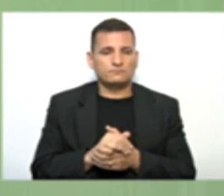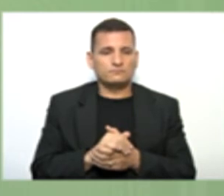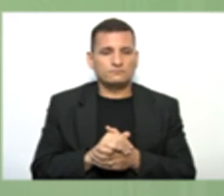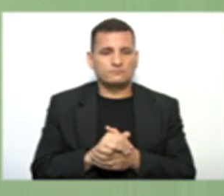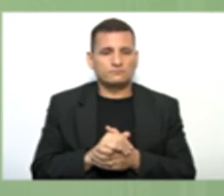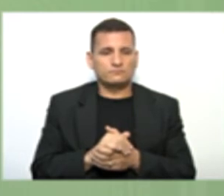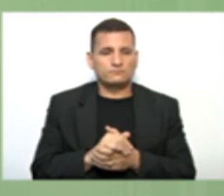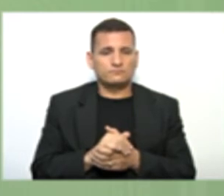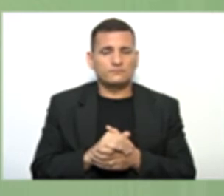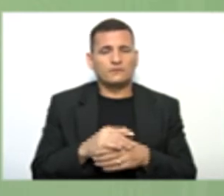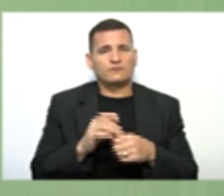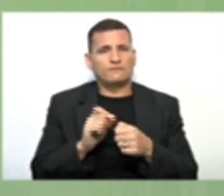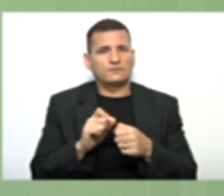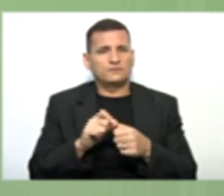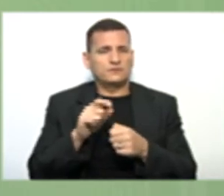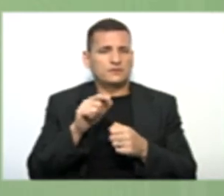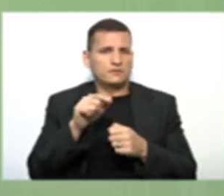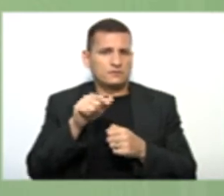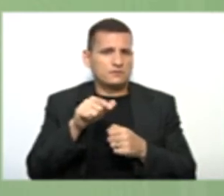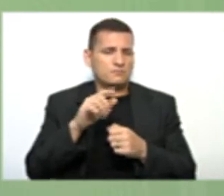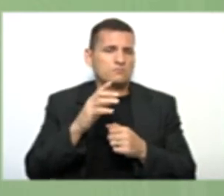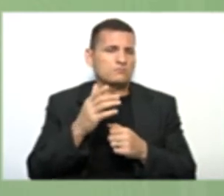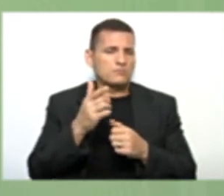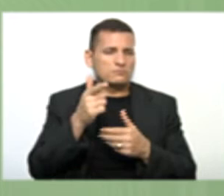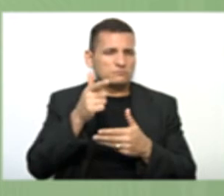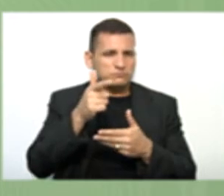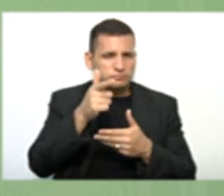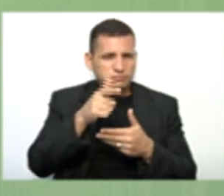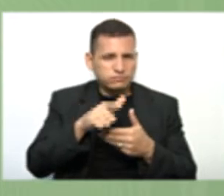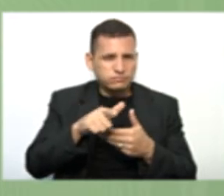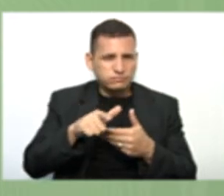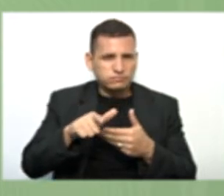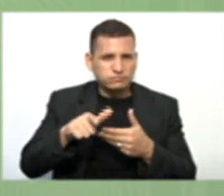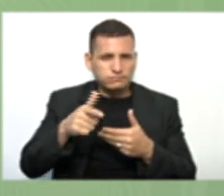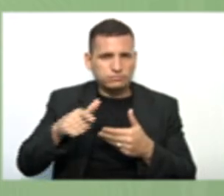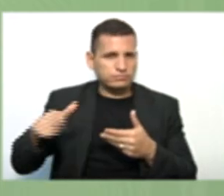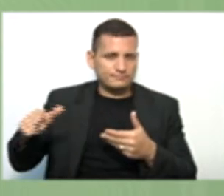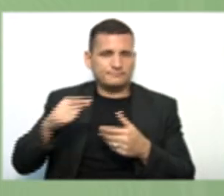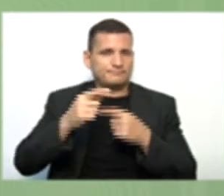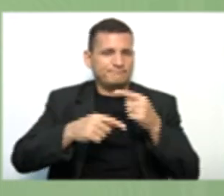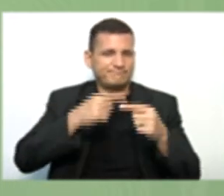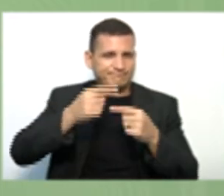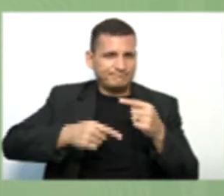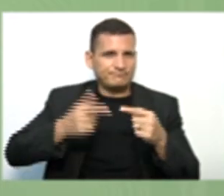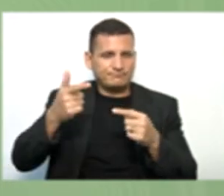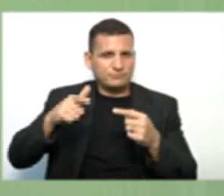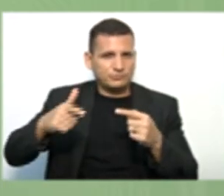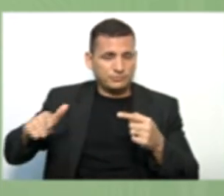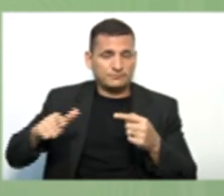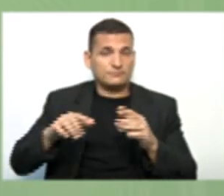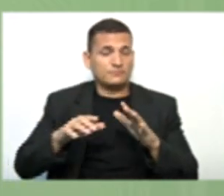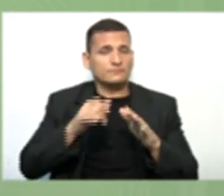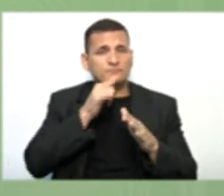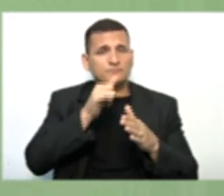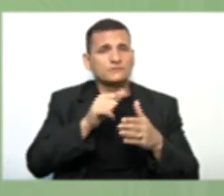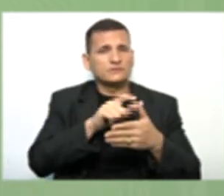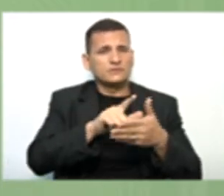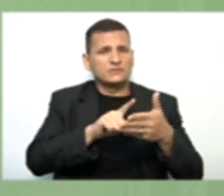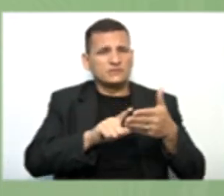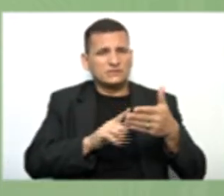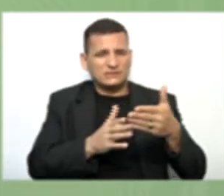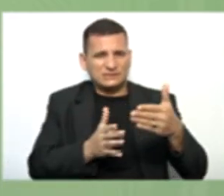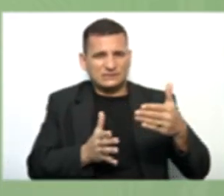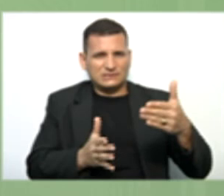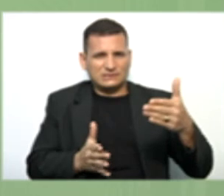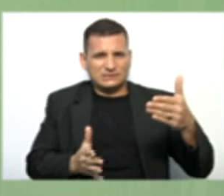Fazer isso seria muito repetitivo, não é verdade? Ainda mais para uma lista muito grande. Imagina se essa lista